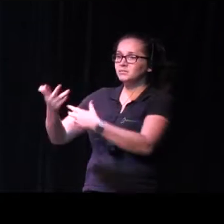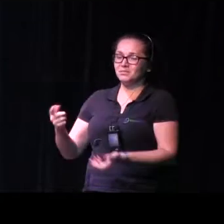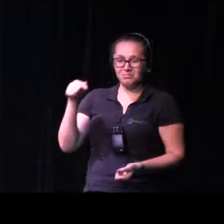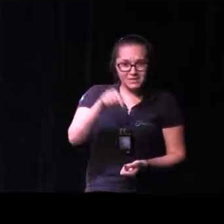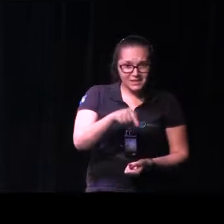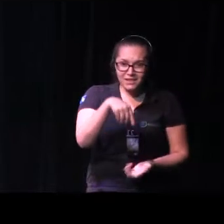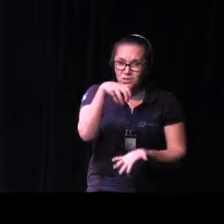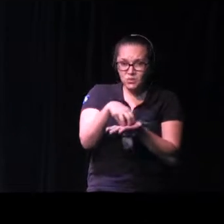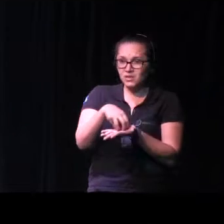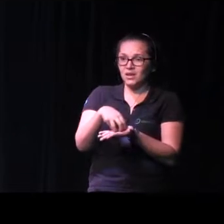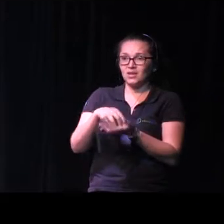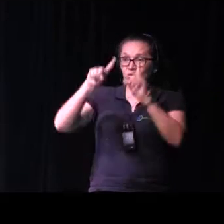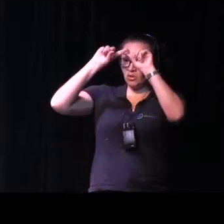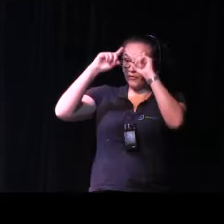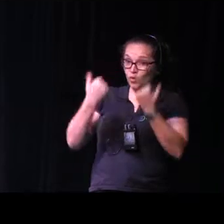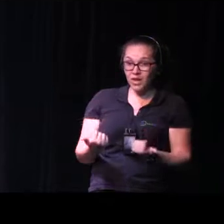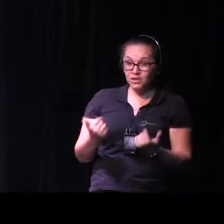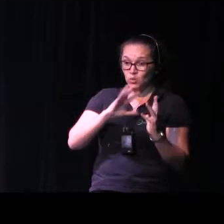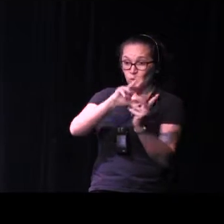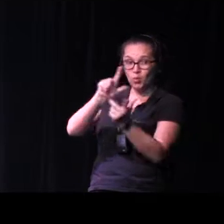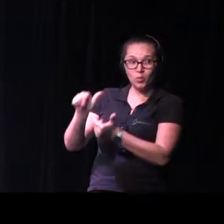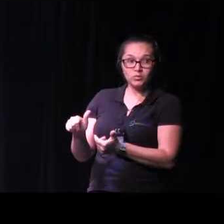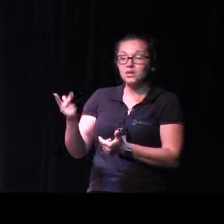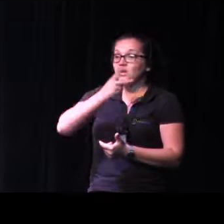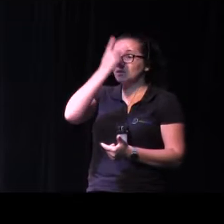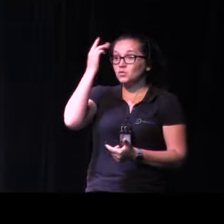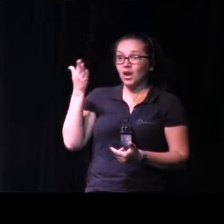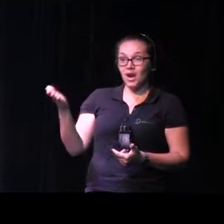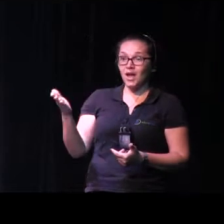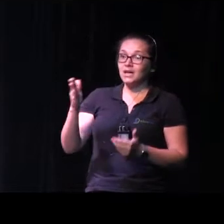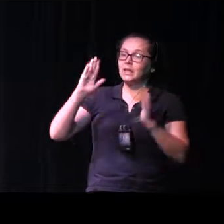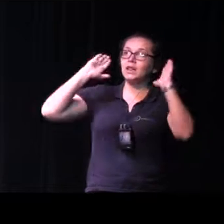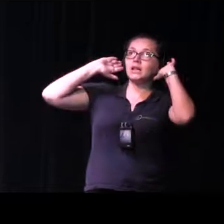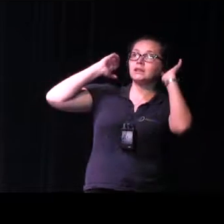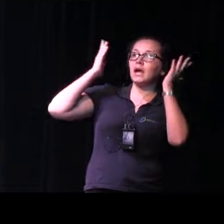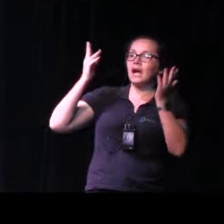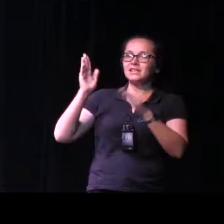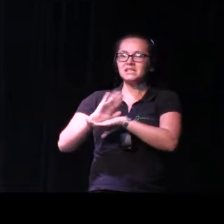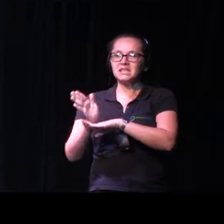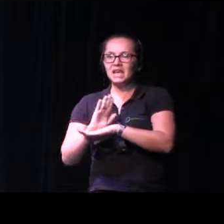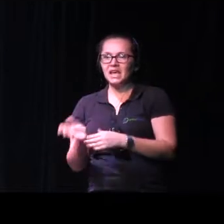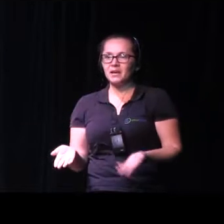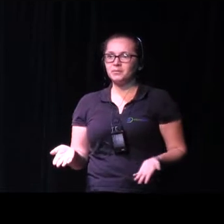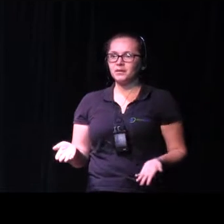Suécia, mas em Medellín, no centro mais violento do mundo, as pessoas